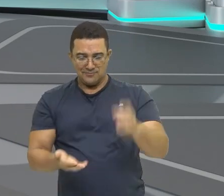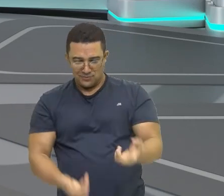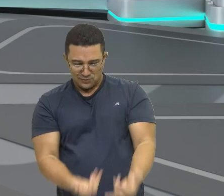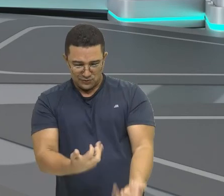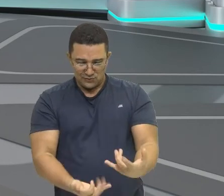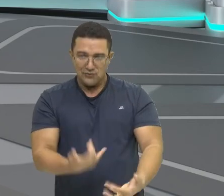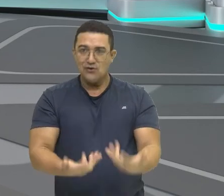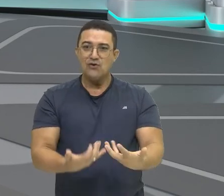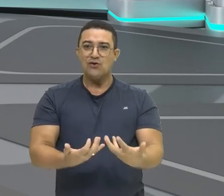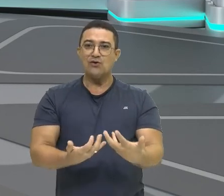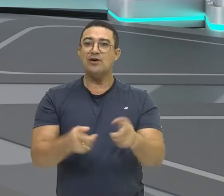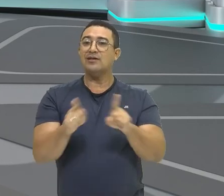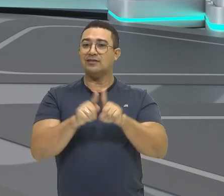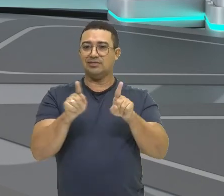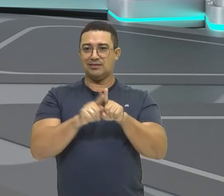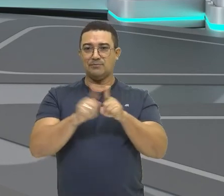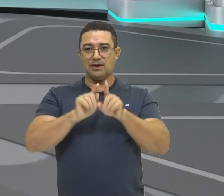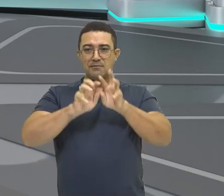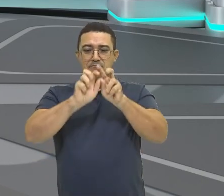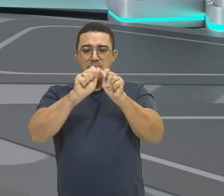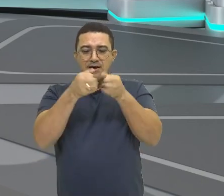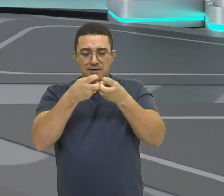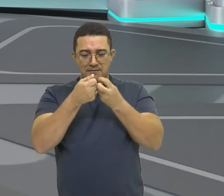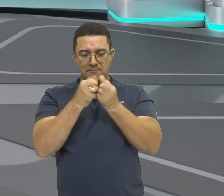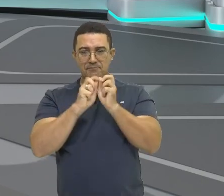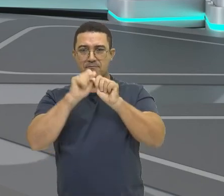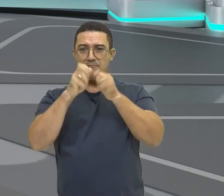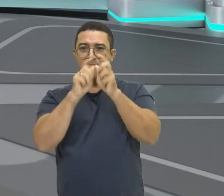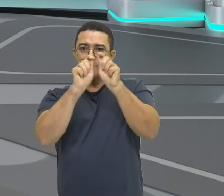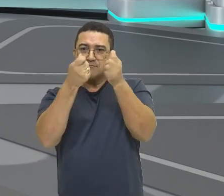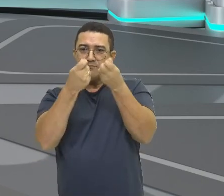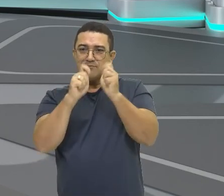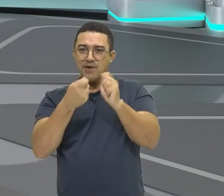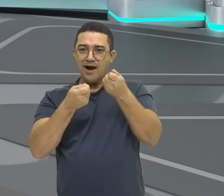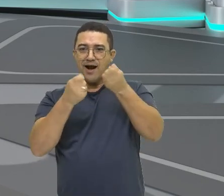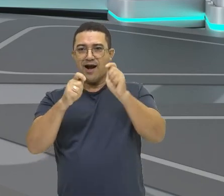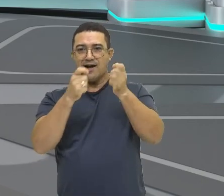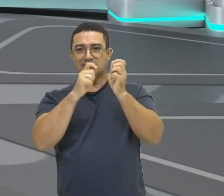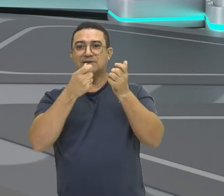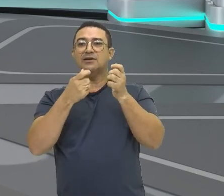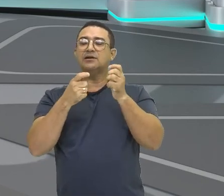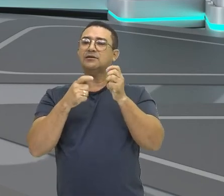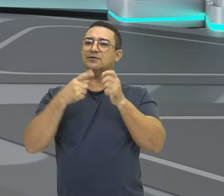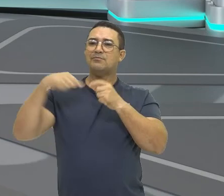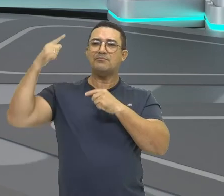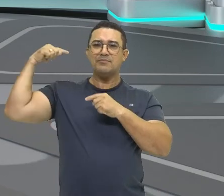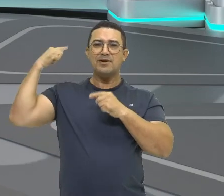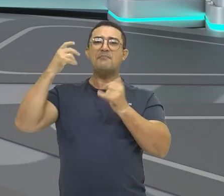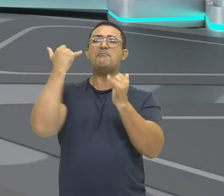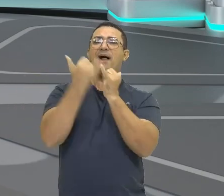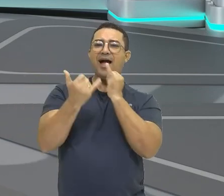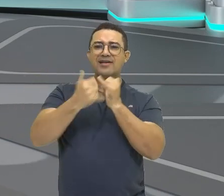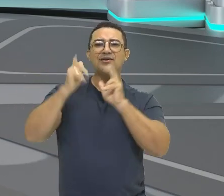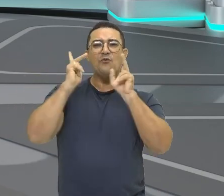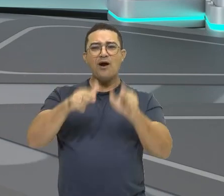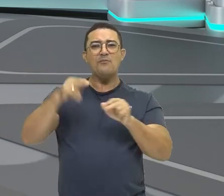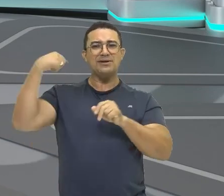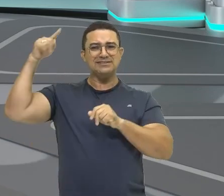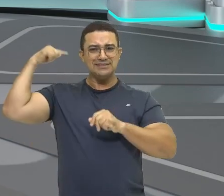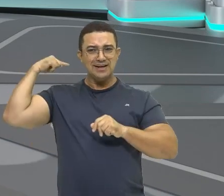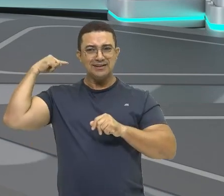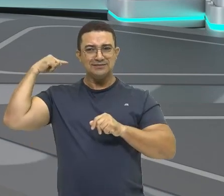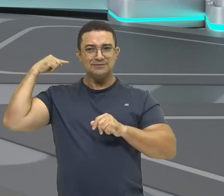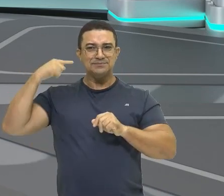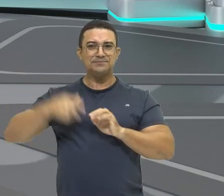justamente a questão da cerâmica, com procedimentos ainda rudimentares. Inclusive, a gente trazendo para a nossa realidade, por exemplo,